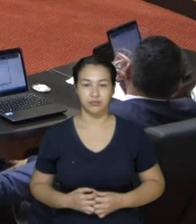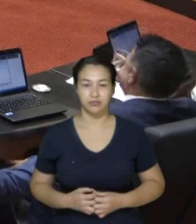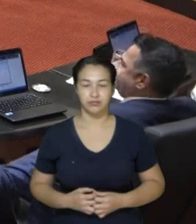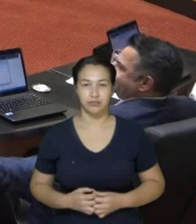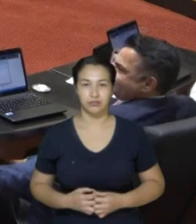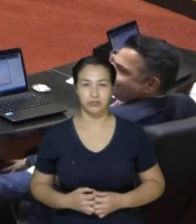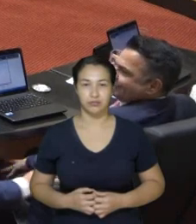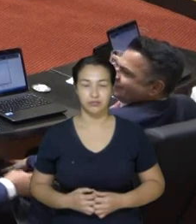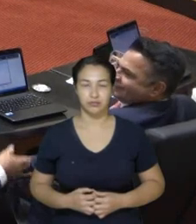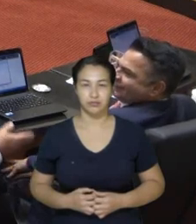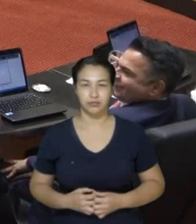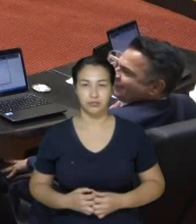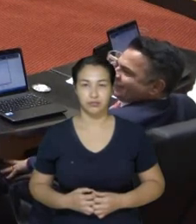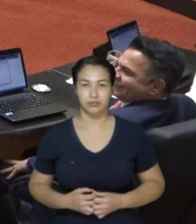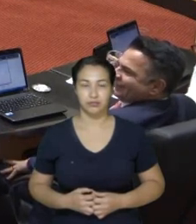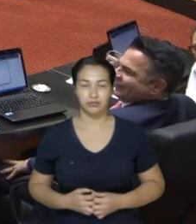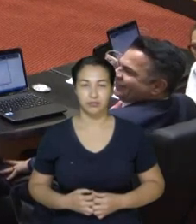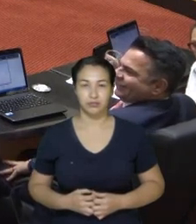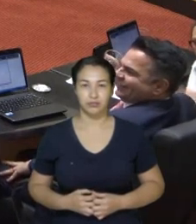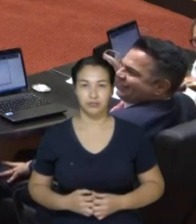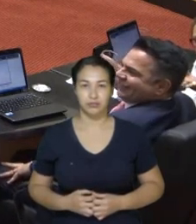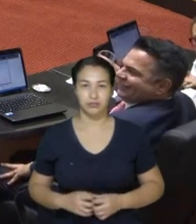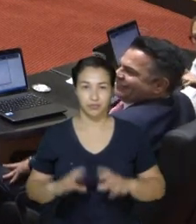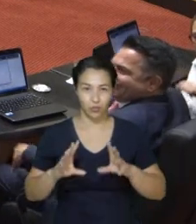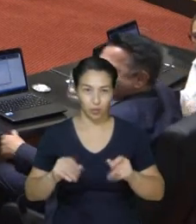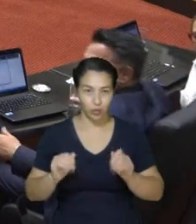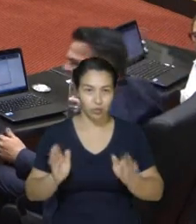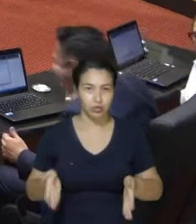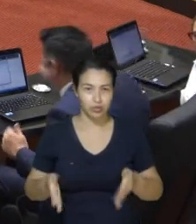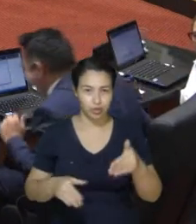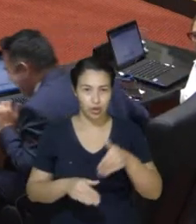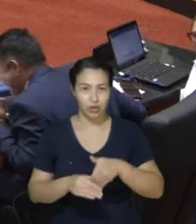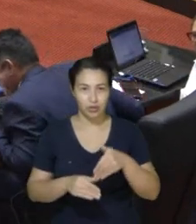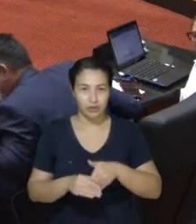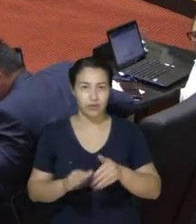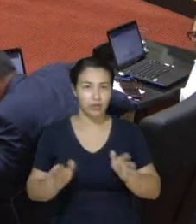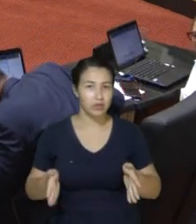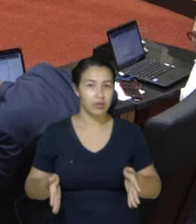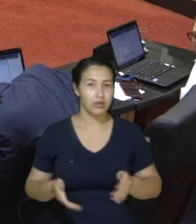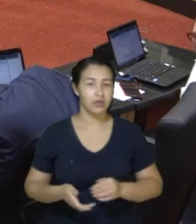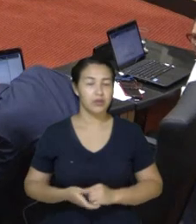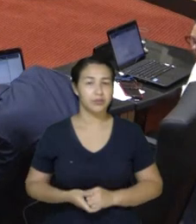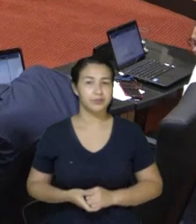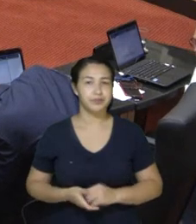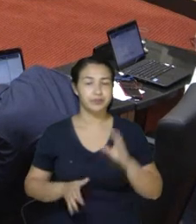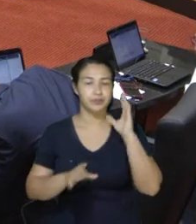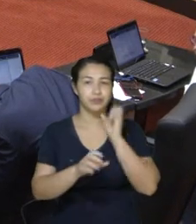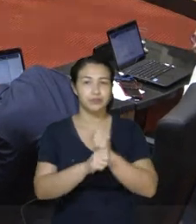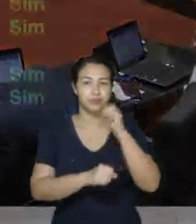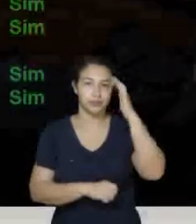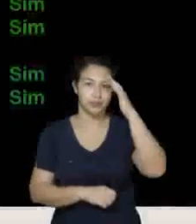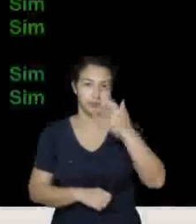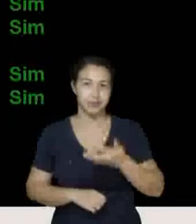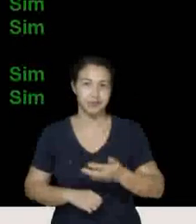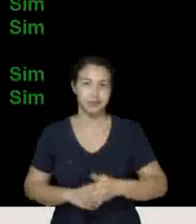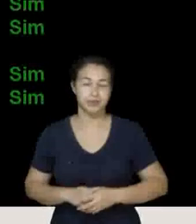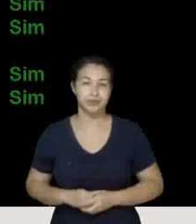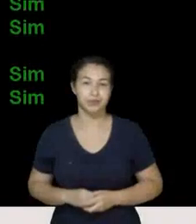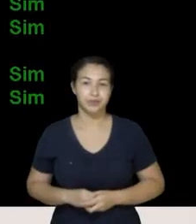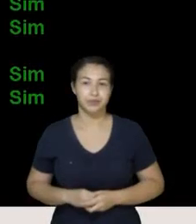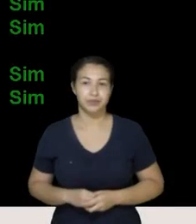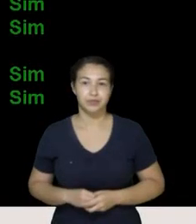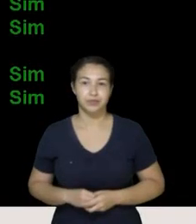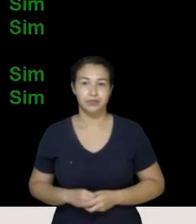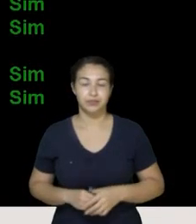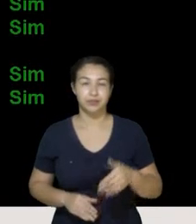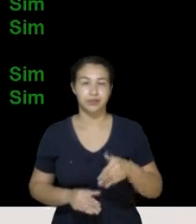Senhores deputados, todos exerceram o seu direito de voto, colhemos o resultado.